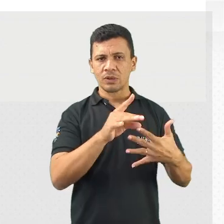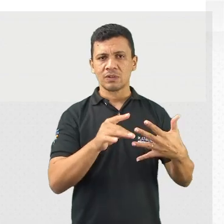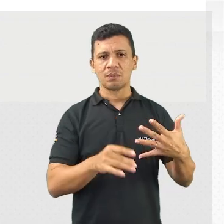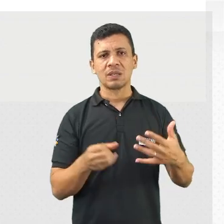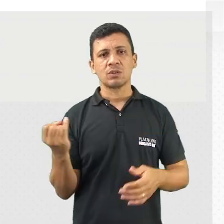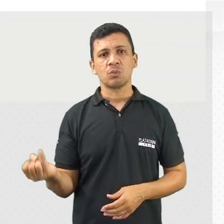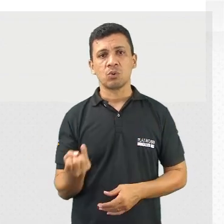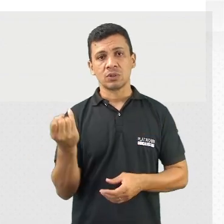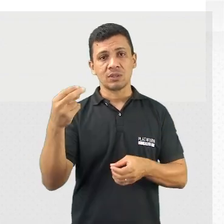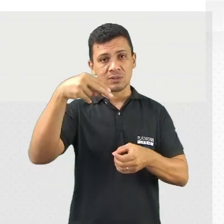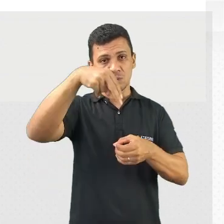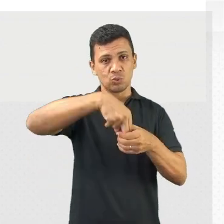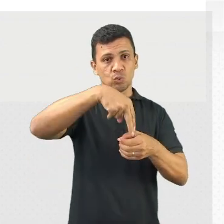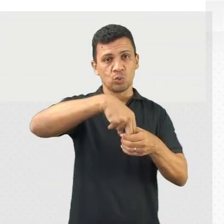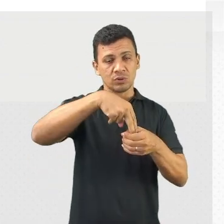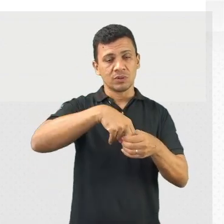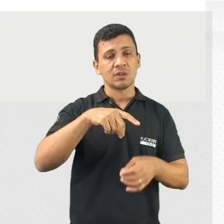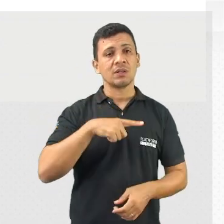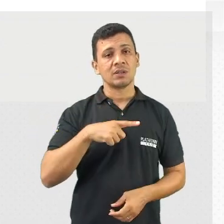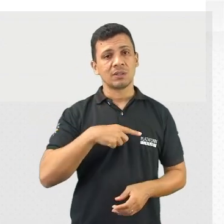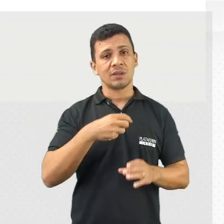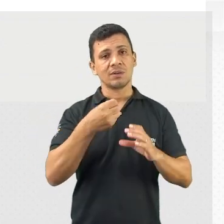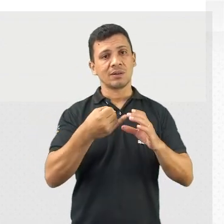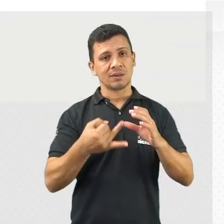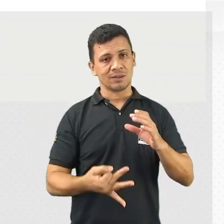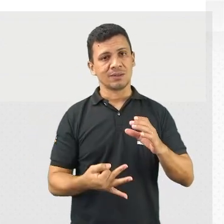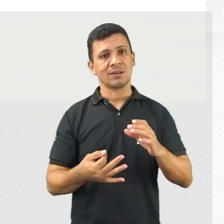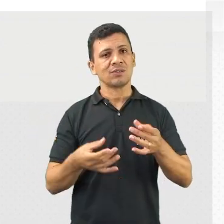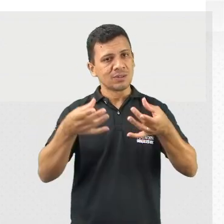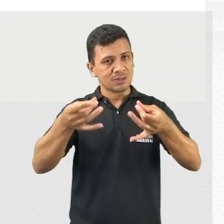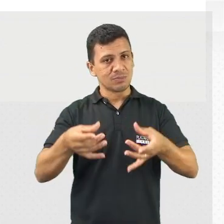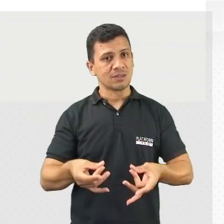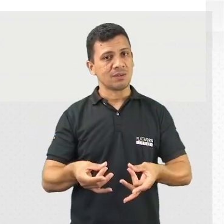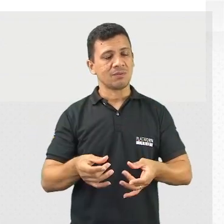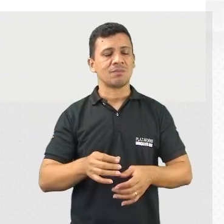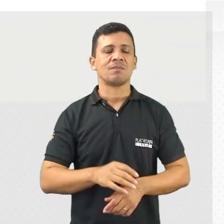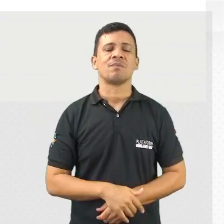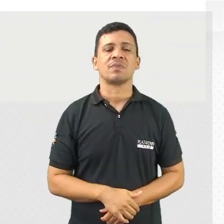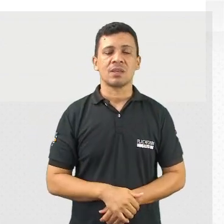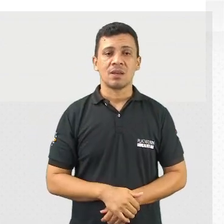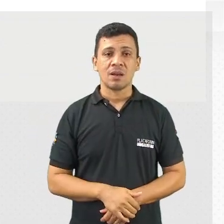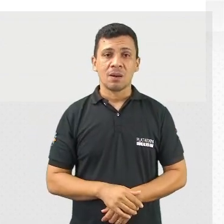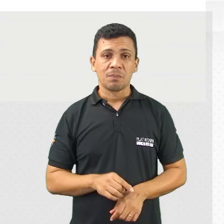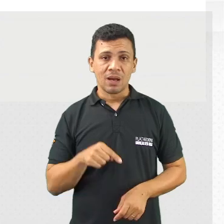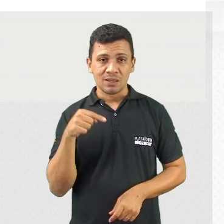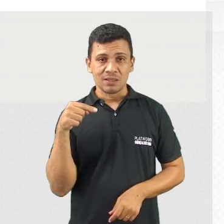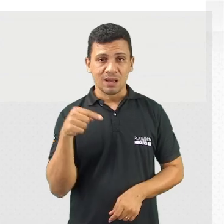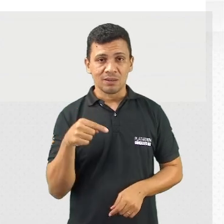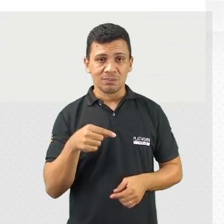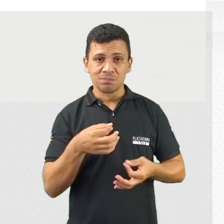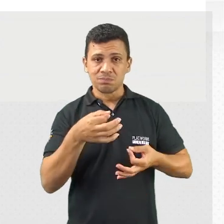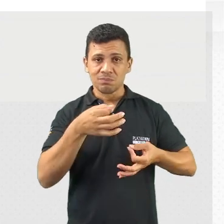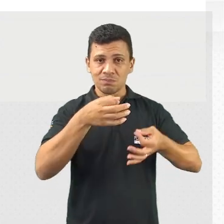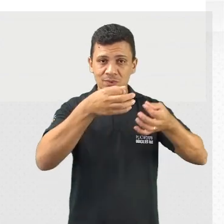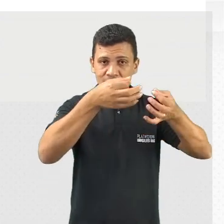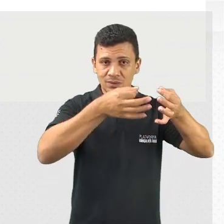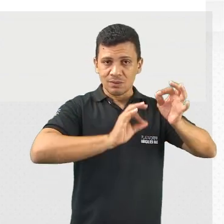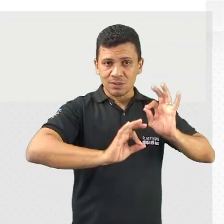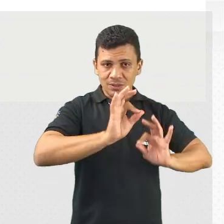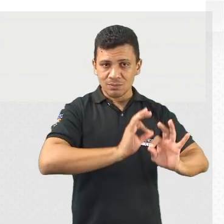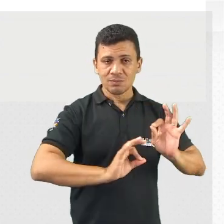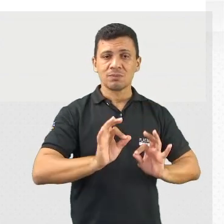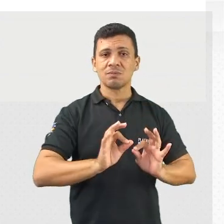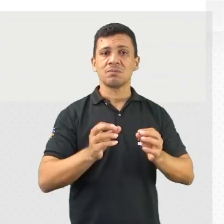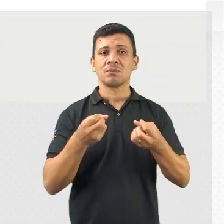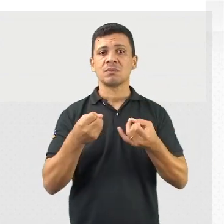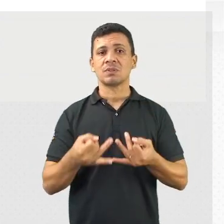que é o núcleo interno, que tem uma característica específica que eu já te explico, tá? Mas esse esquema aqui que a gente falou agora, você precisa ter em mente. Quanto mais